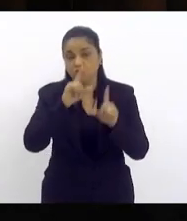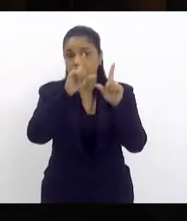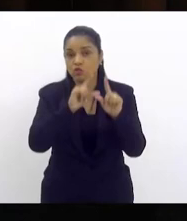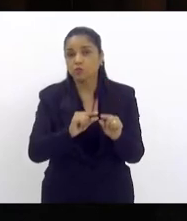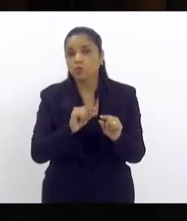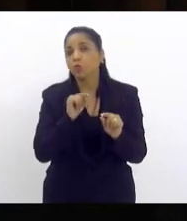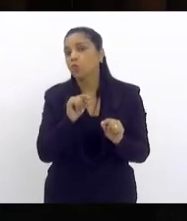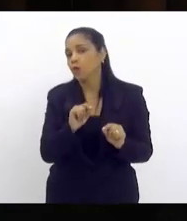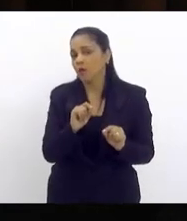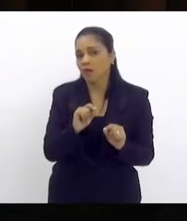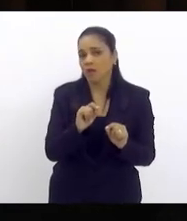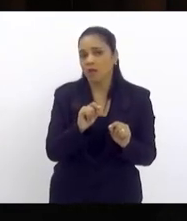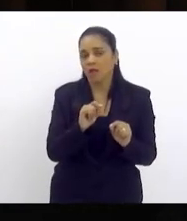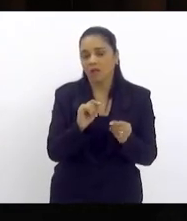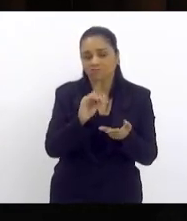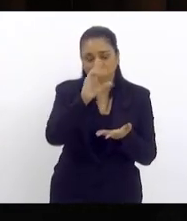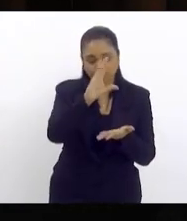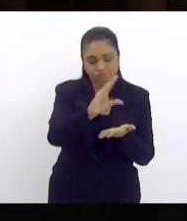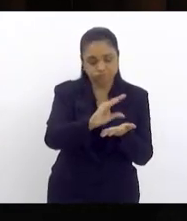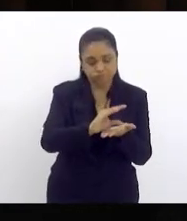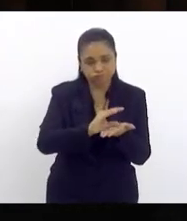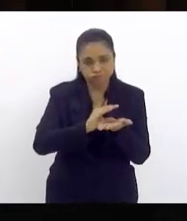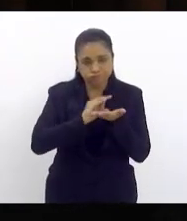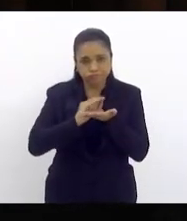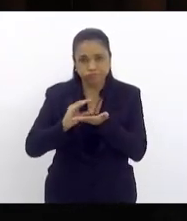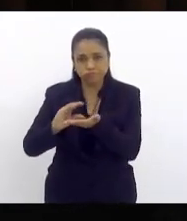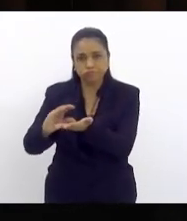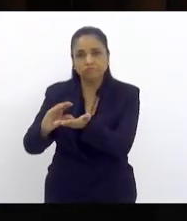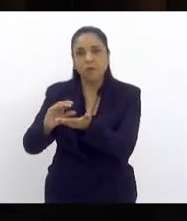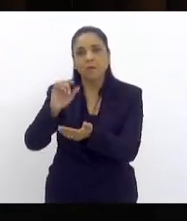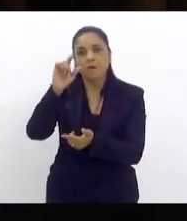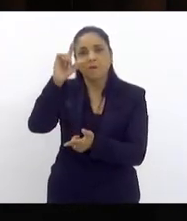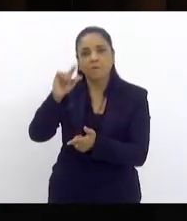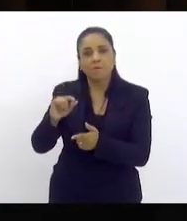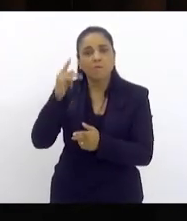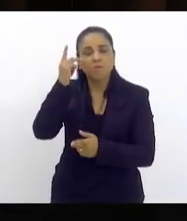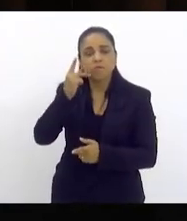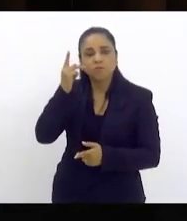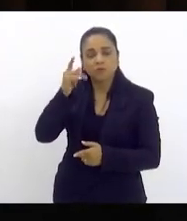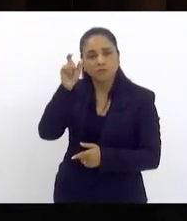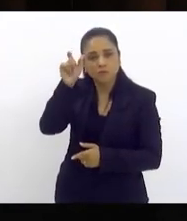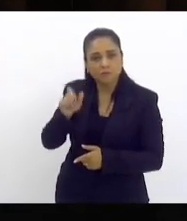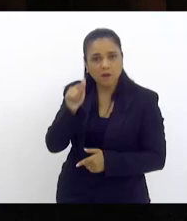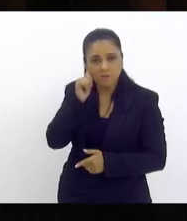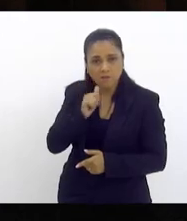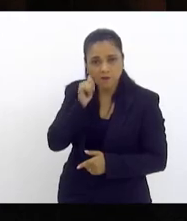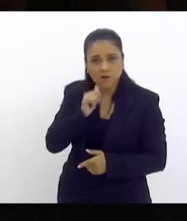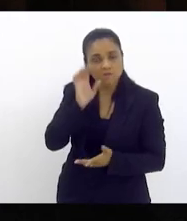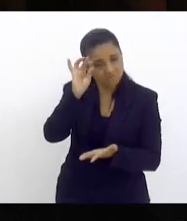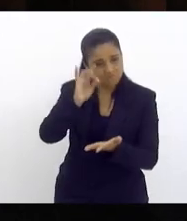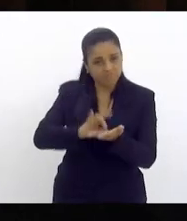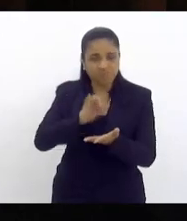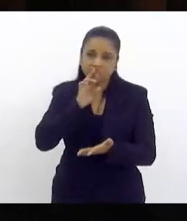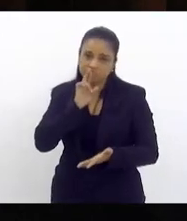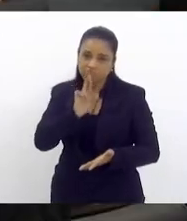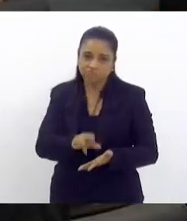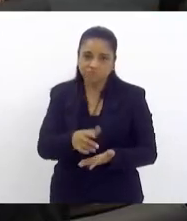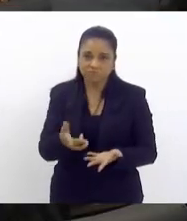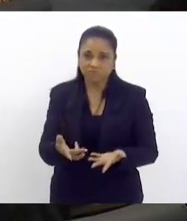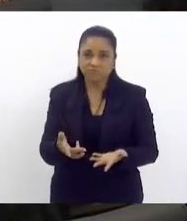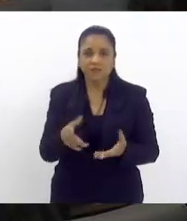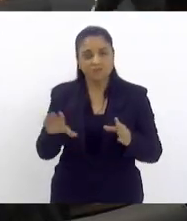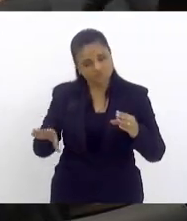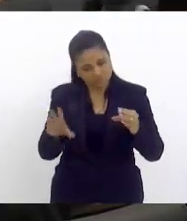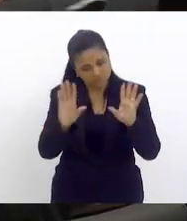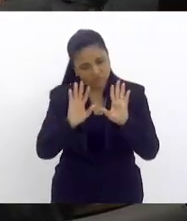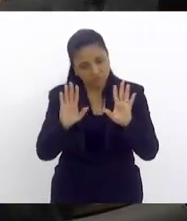sensível do orçamento para a política para mulheres. E isso tem um resultado concreto. Querida deputada, para concluir,